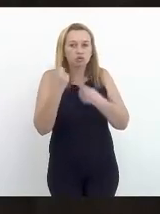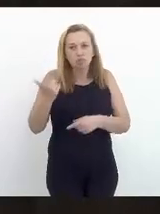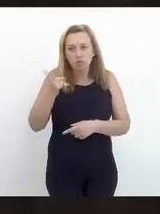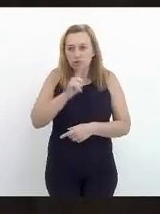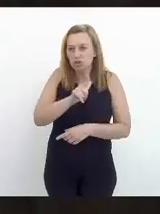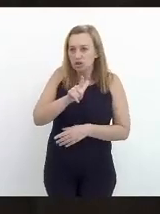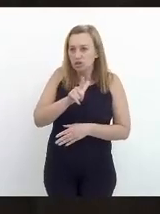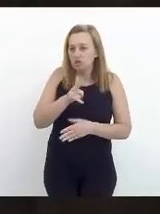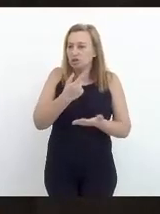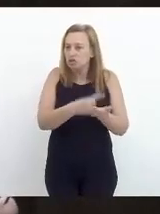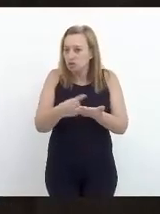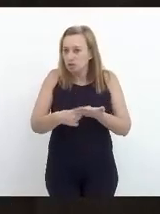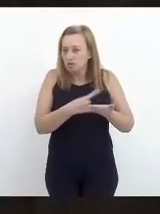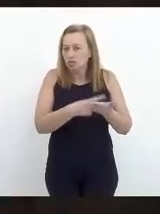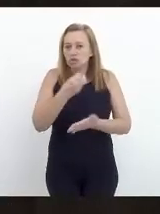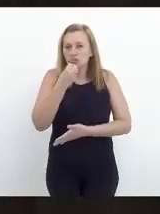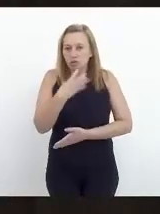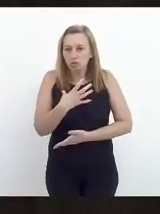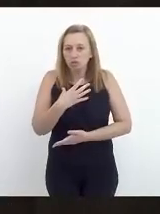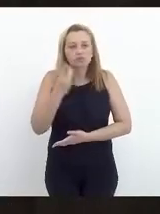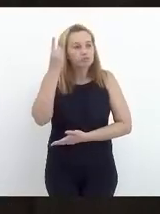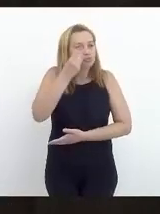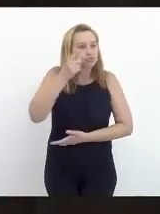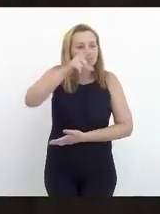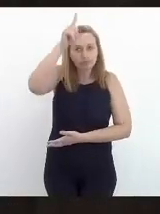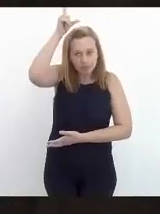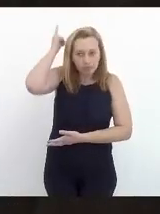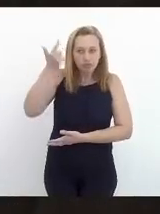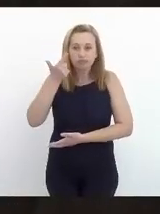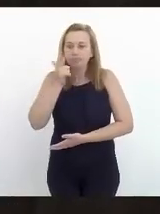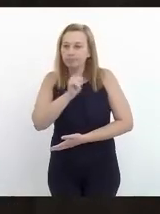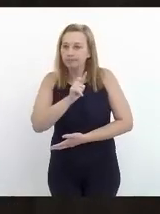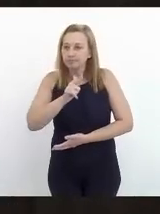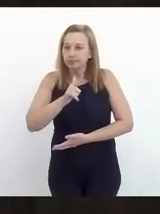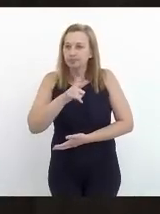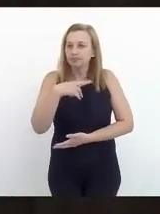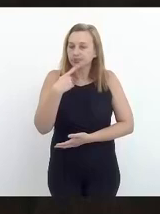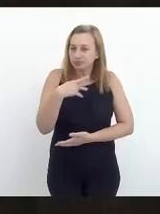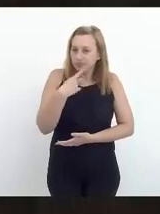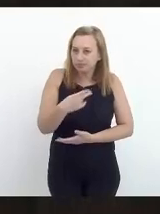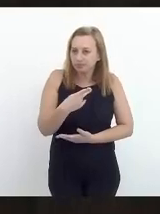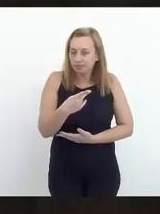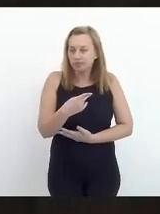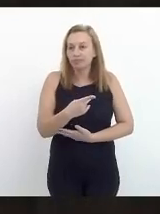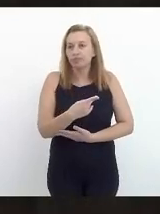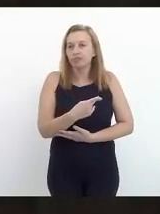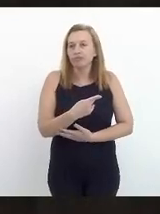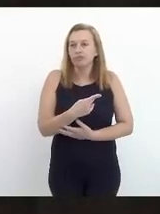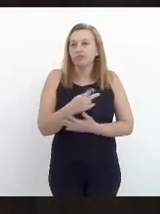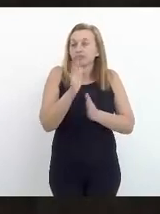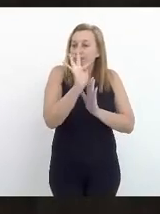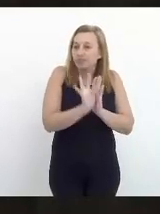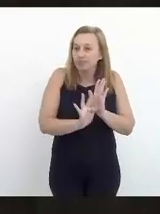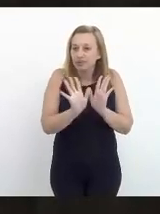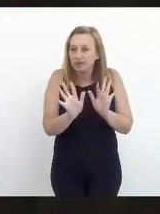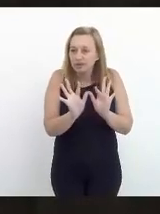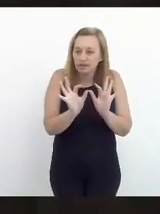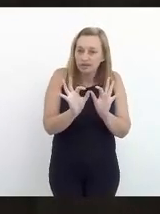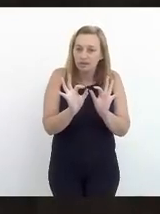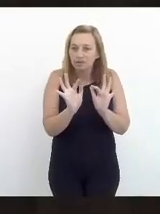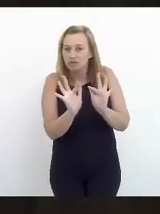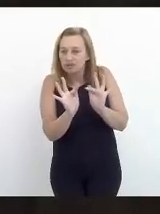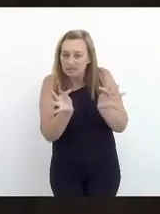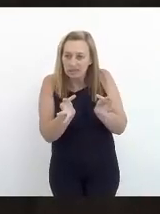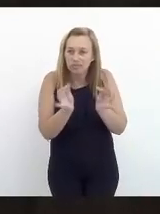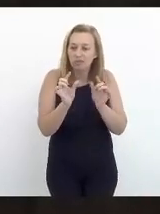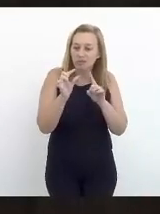chegar num amplo acordo. Talvez o deputado Luiz Paulo consiga aqui corroborar com um textozinho, uma palavra ali que o